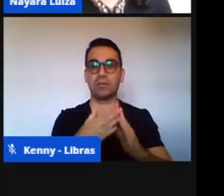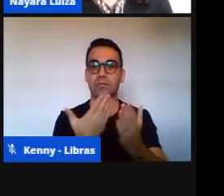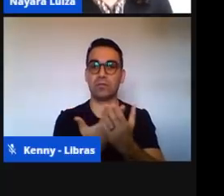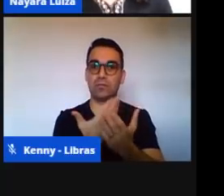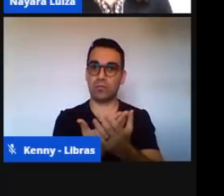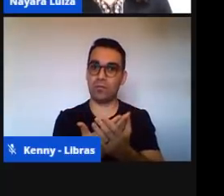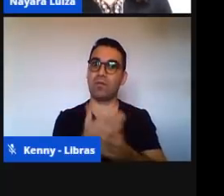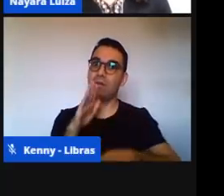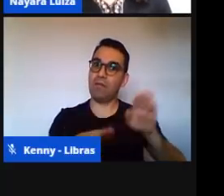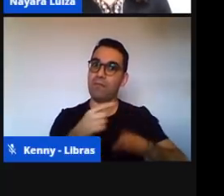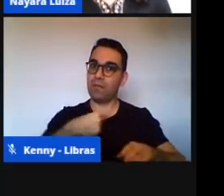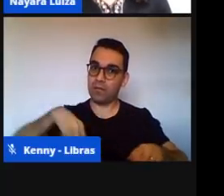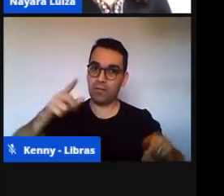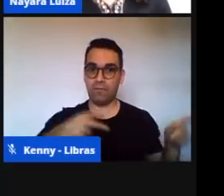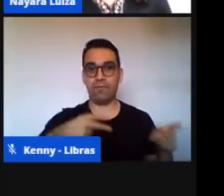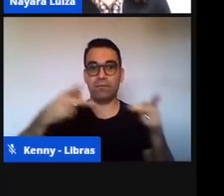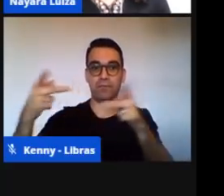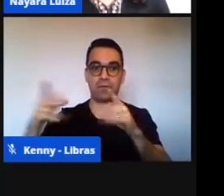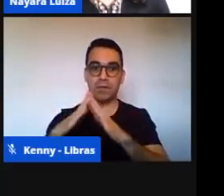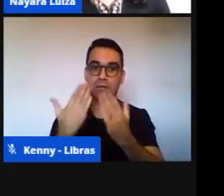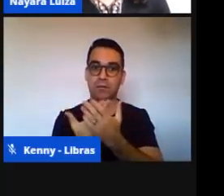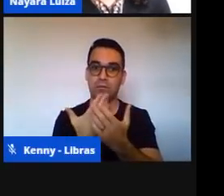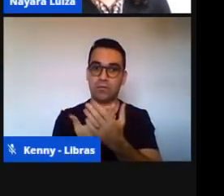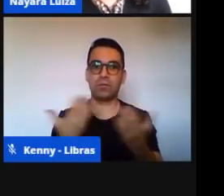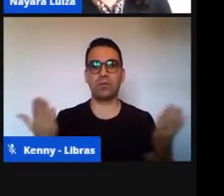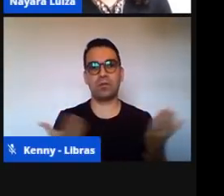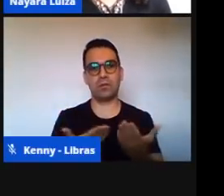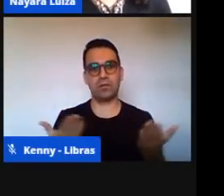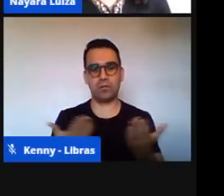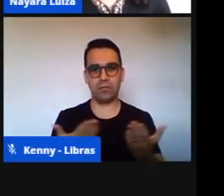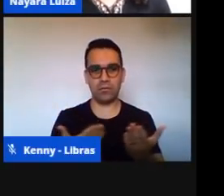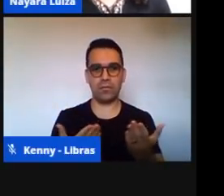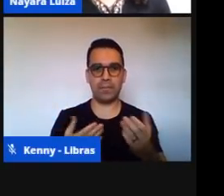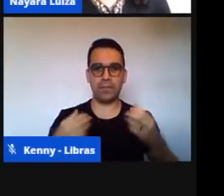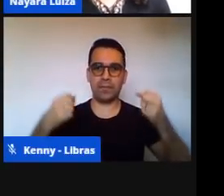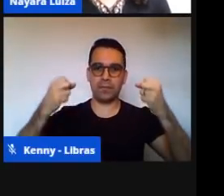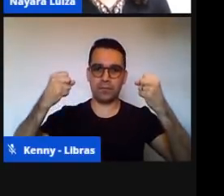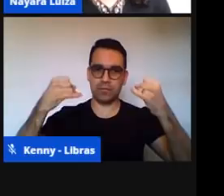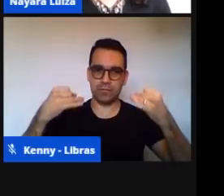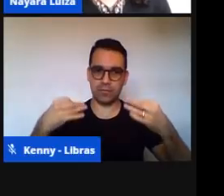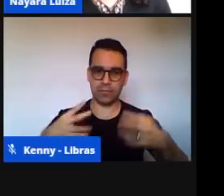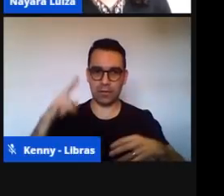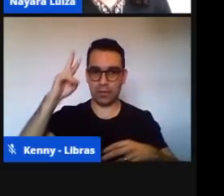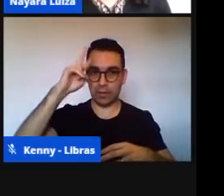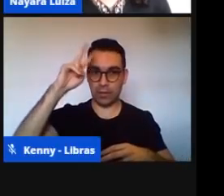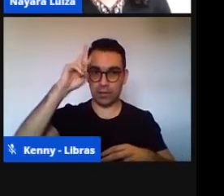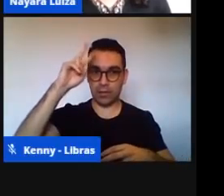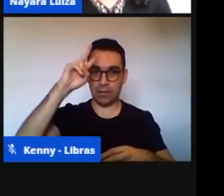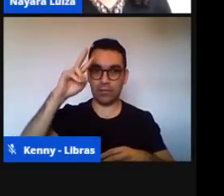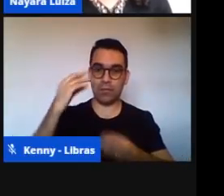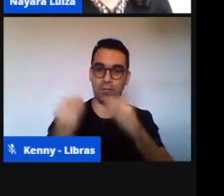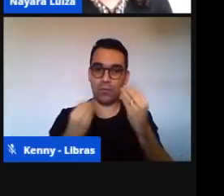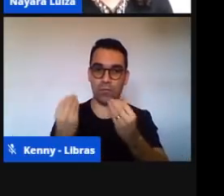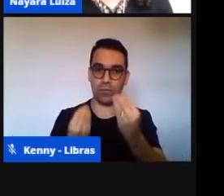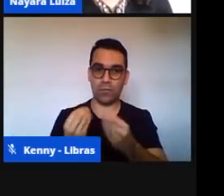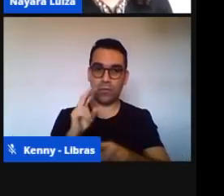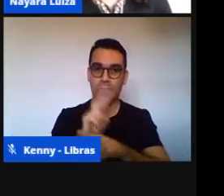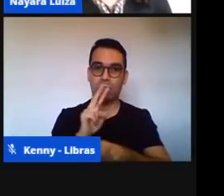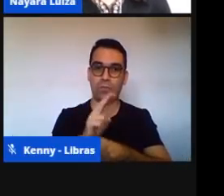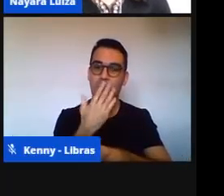escolas, mas agora a gente vai enfatizar alguns pontos relevantes para cuidado na manipulação dos alimentos.